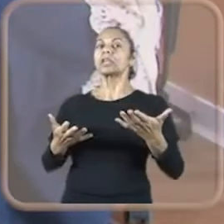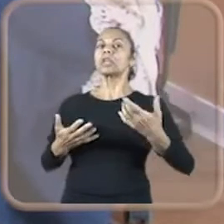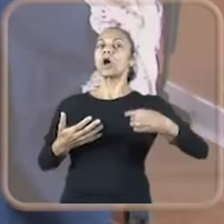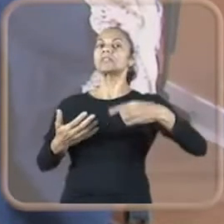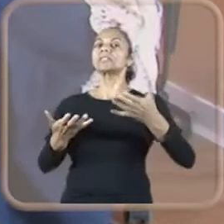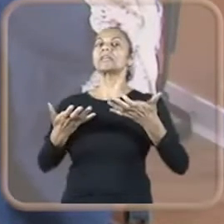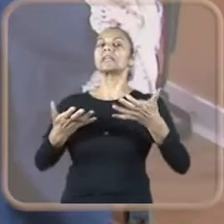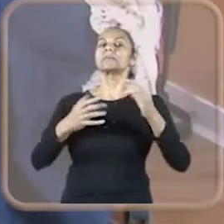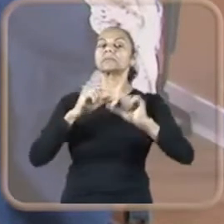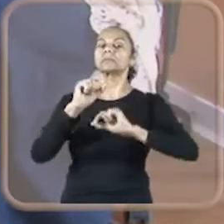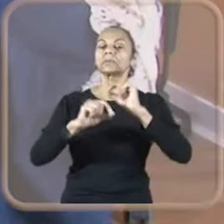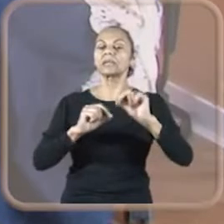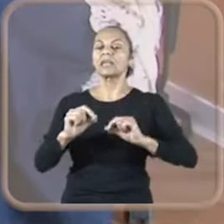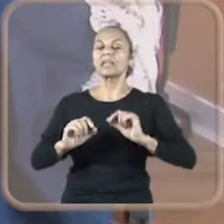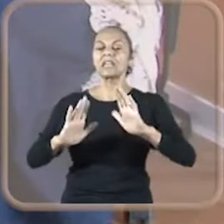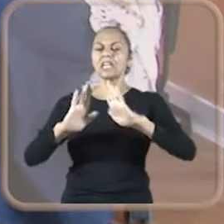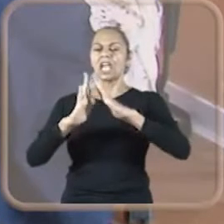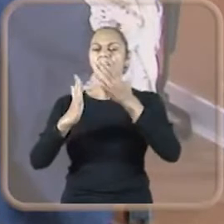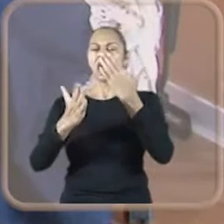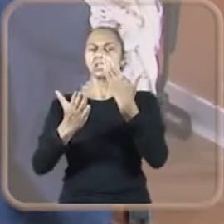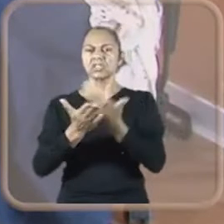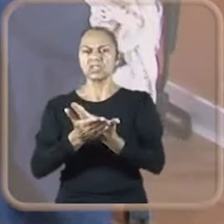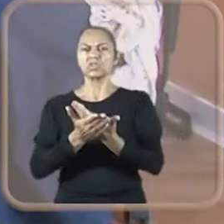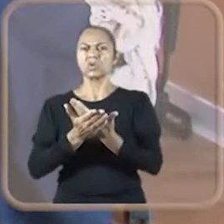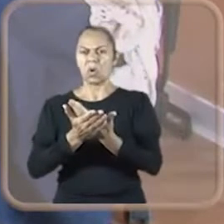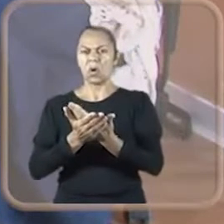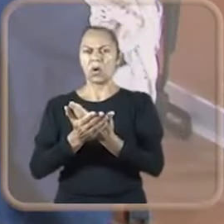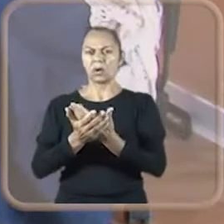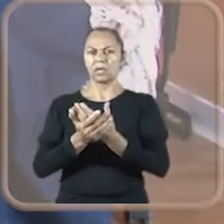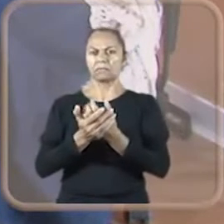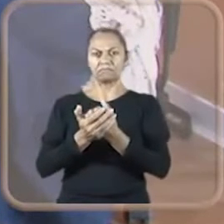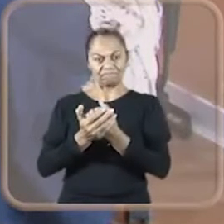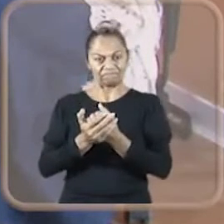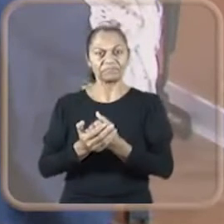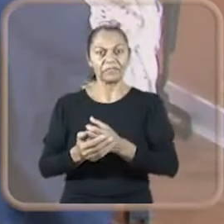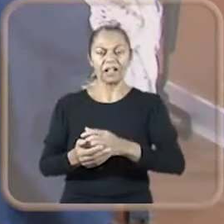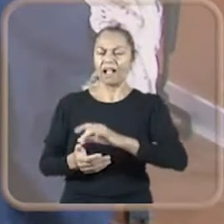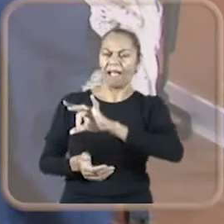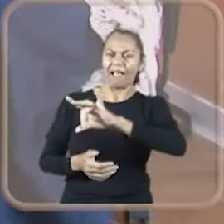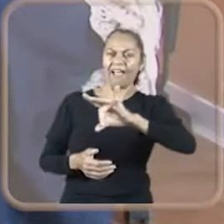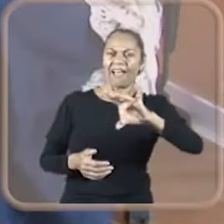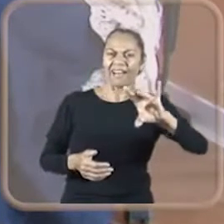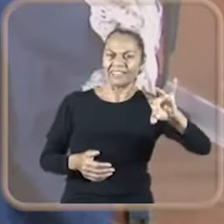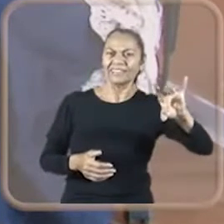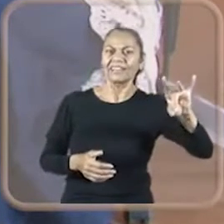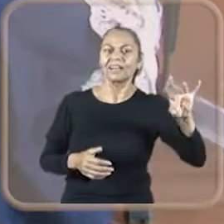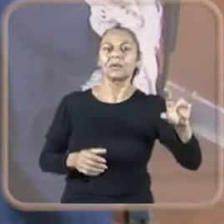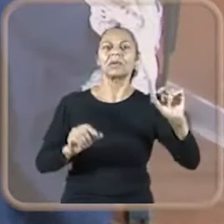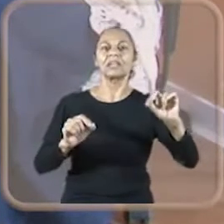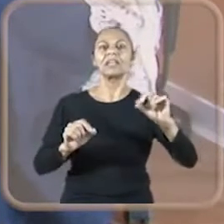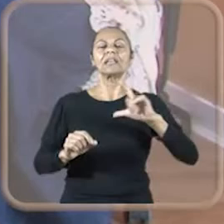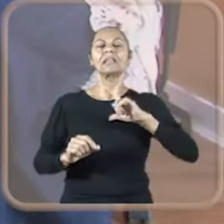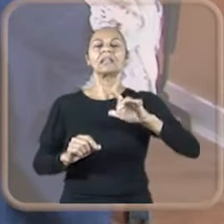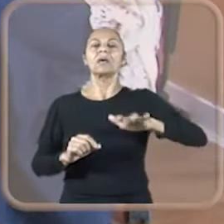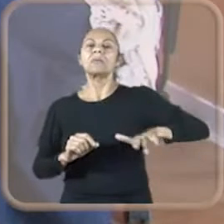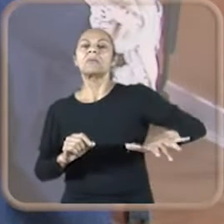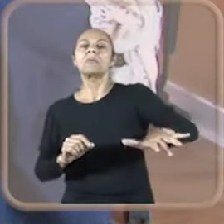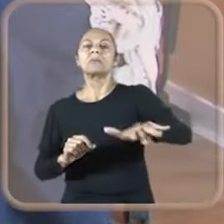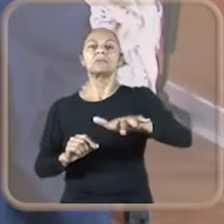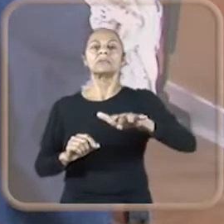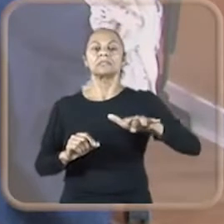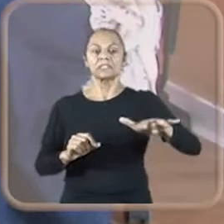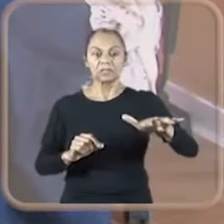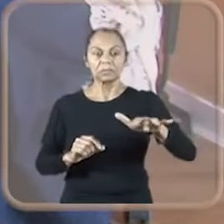gente quer é fomentar a rede, né, e que a educação ela possa ser uma